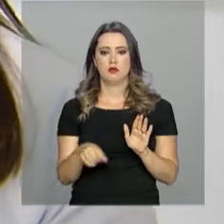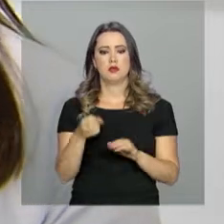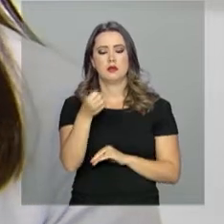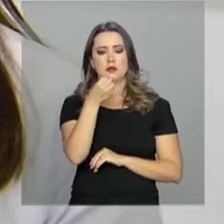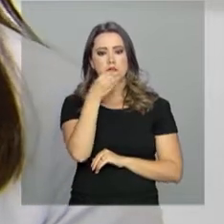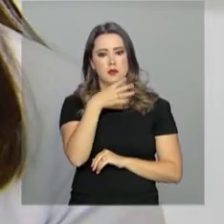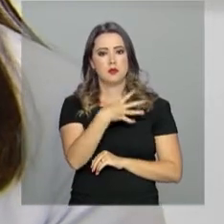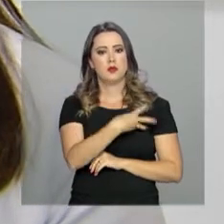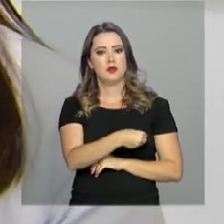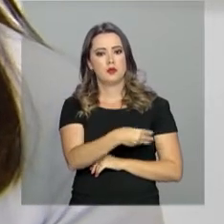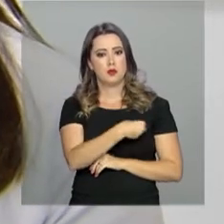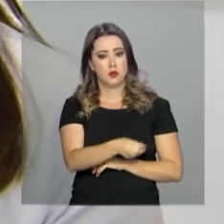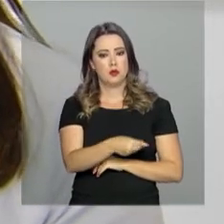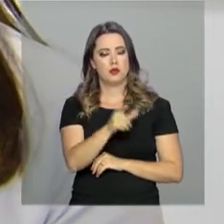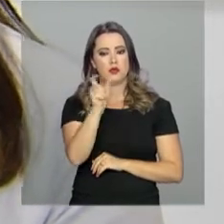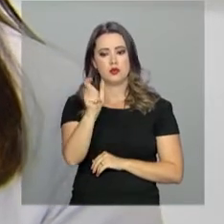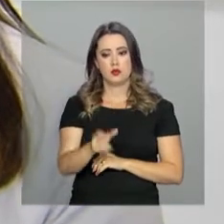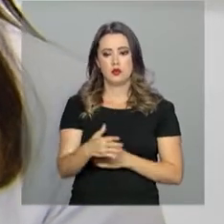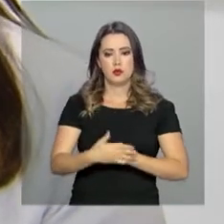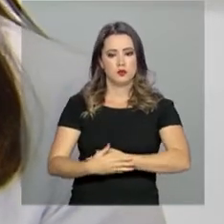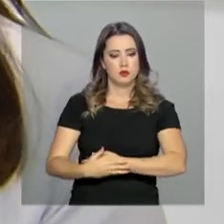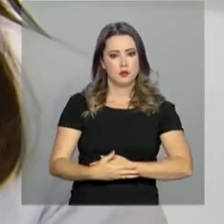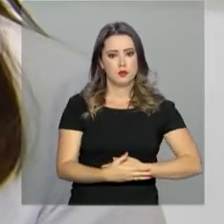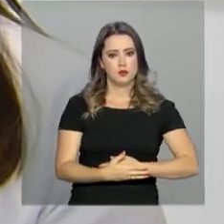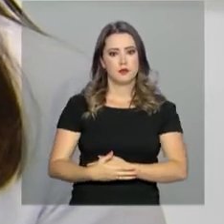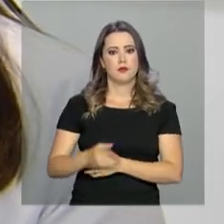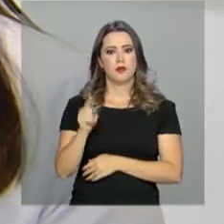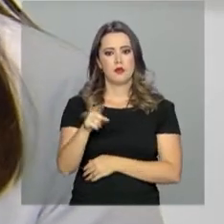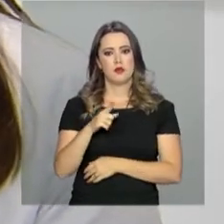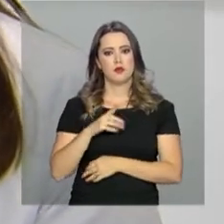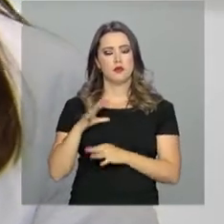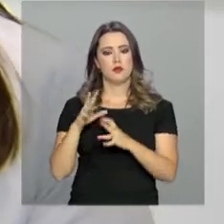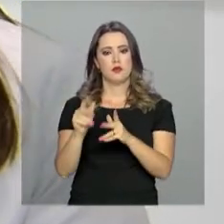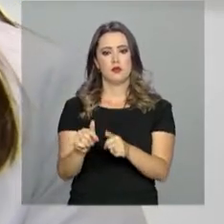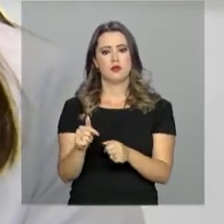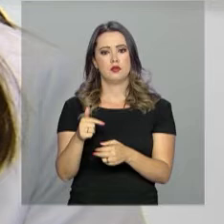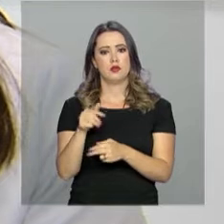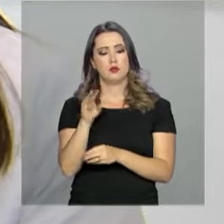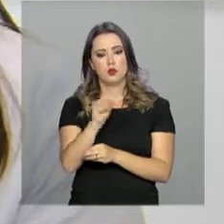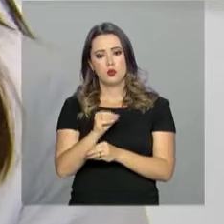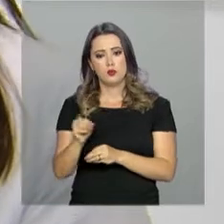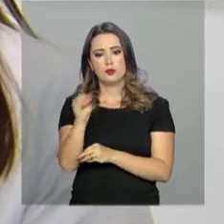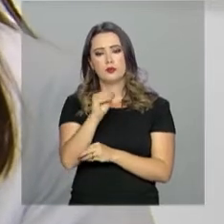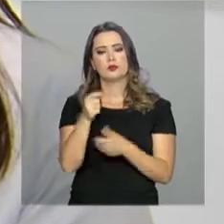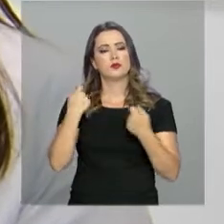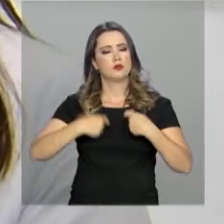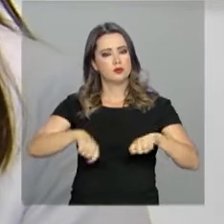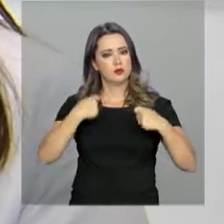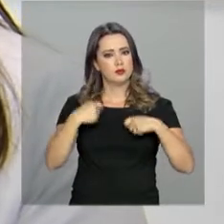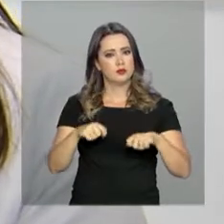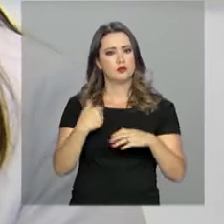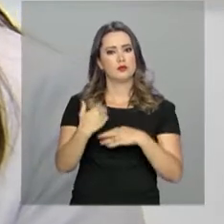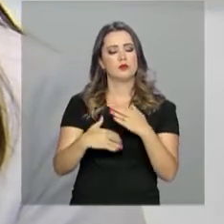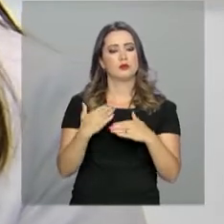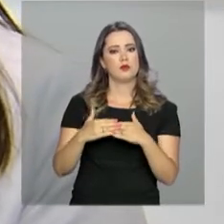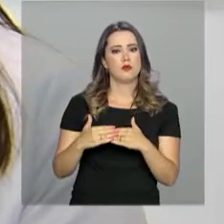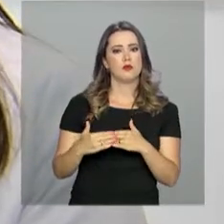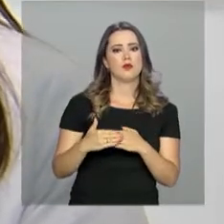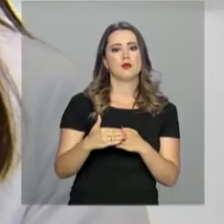benefícios do leite humano para o bebê ele tem todos os nutrientes que o bebê precisa para se desenvolver